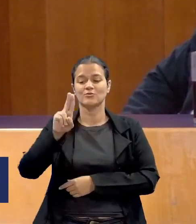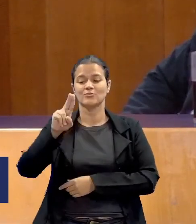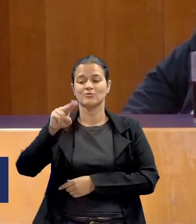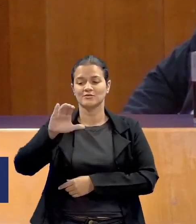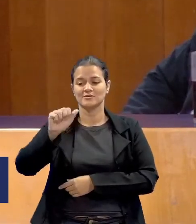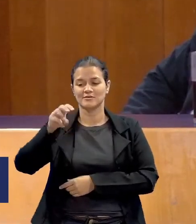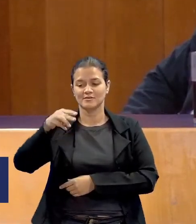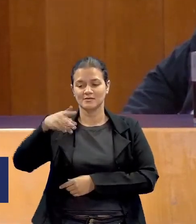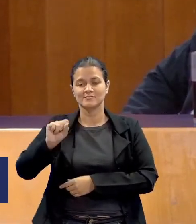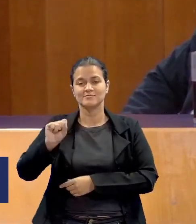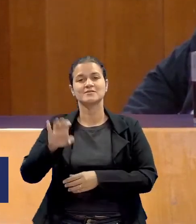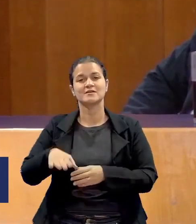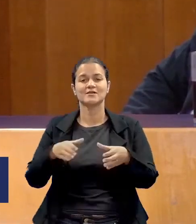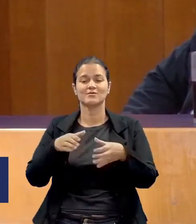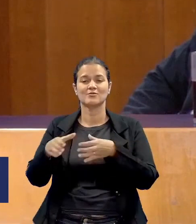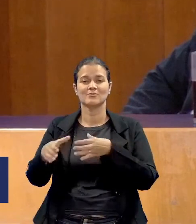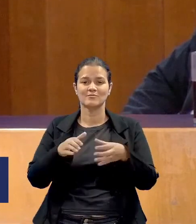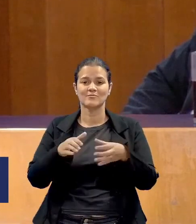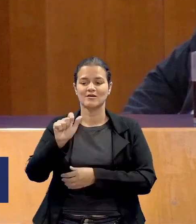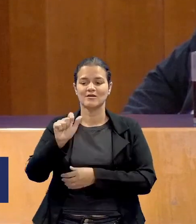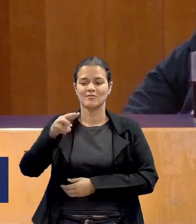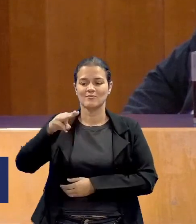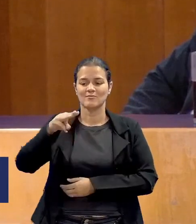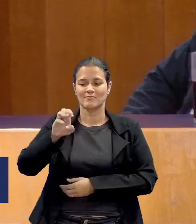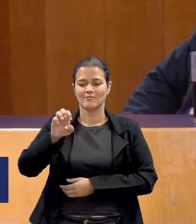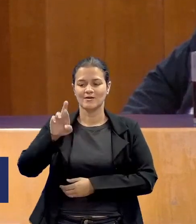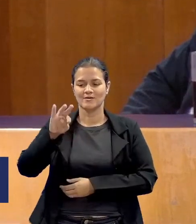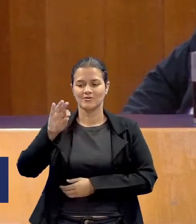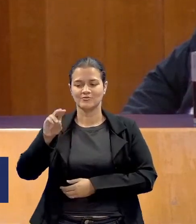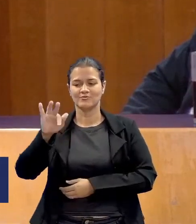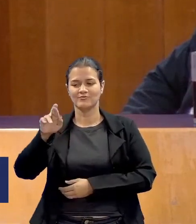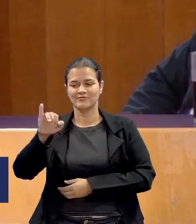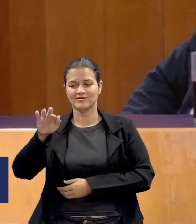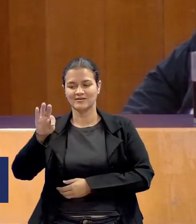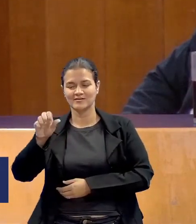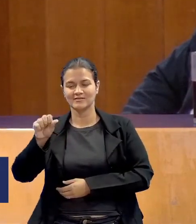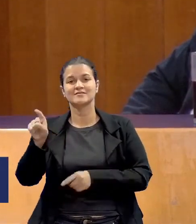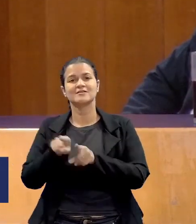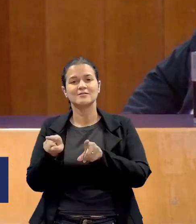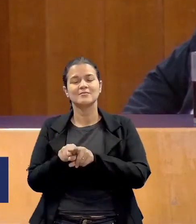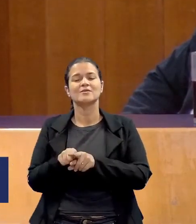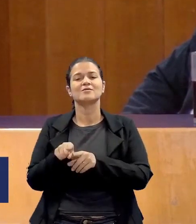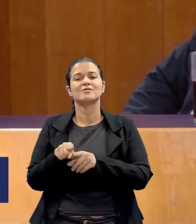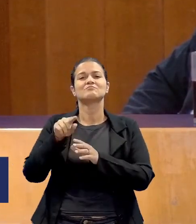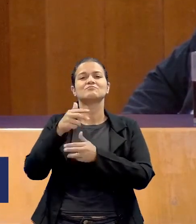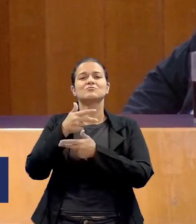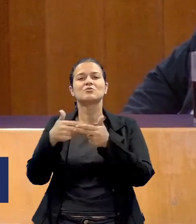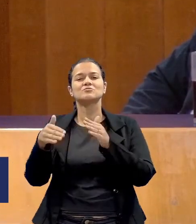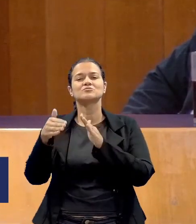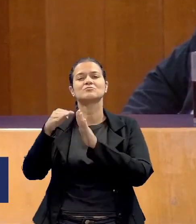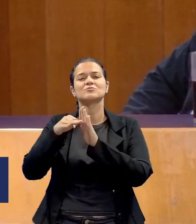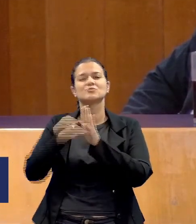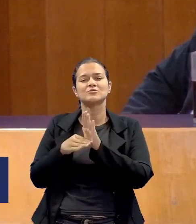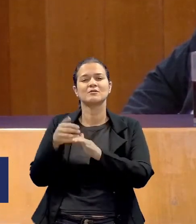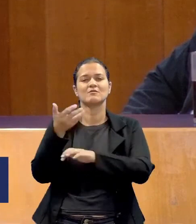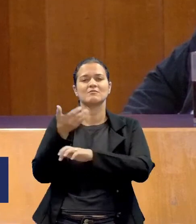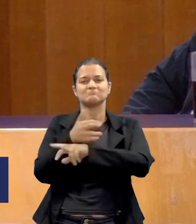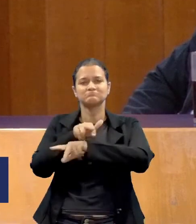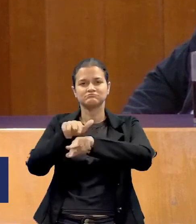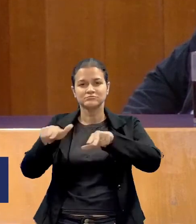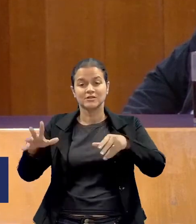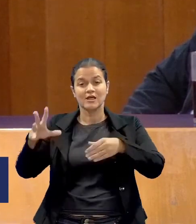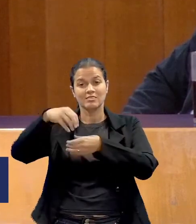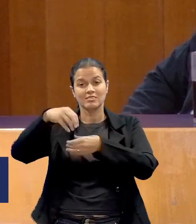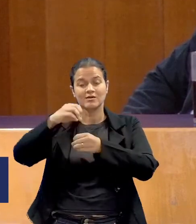pessoa do coordenador Almério Freitas, ao Programa Interdisciplinar de Direitos Humanos da UFG, que, como aqui no gabinete do Paulo,